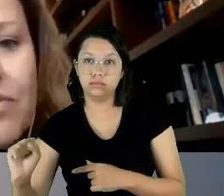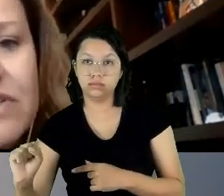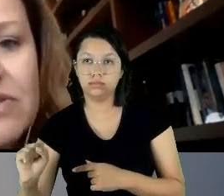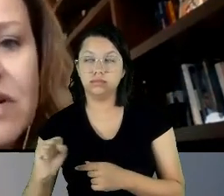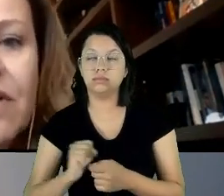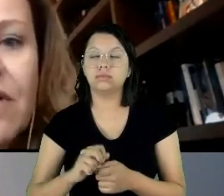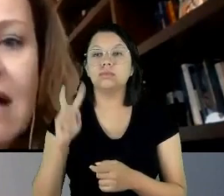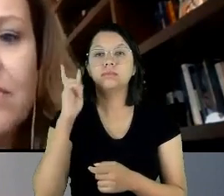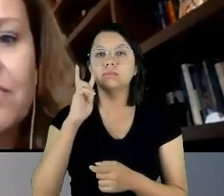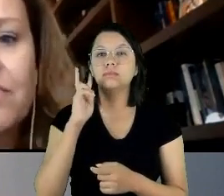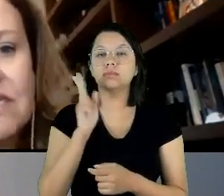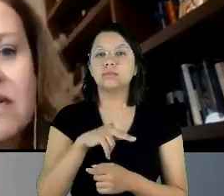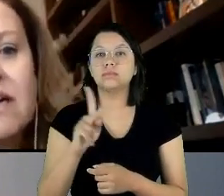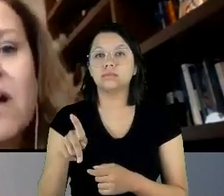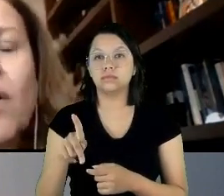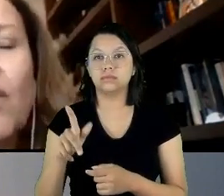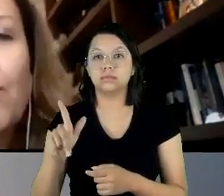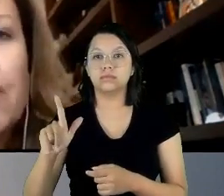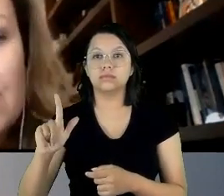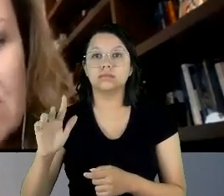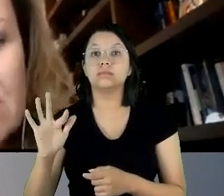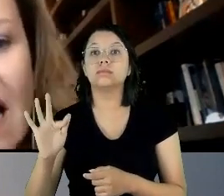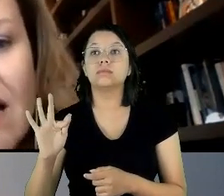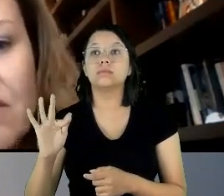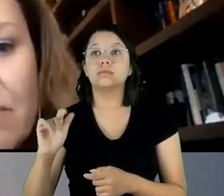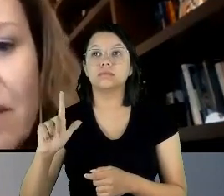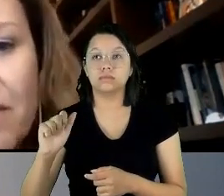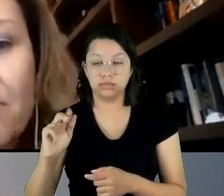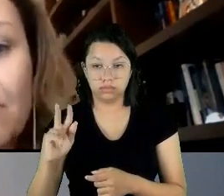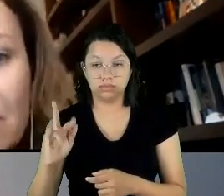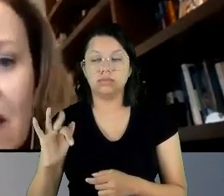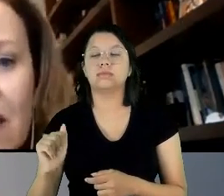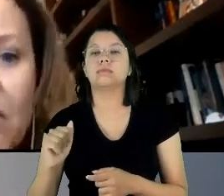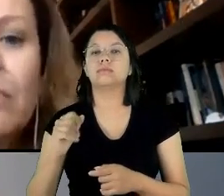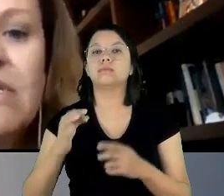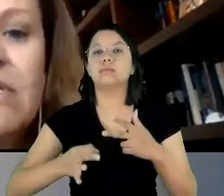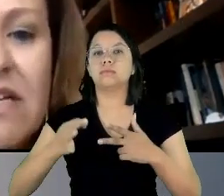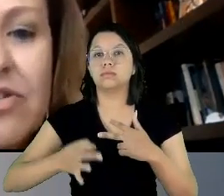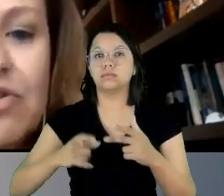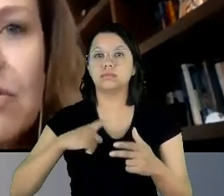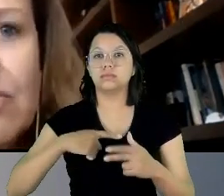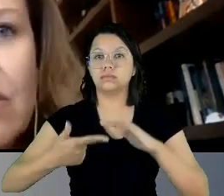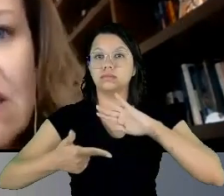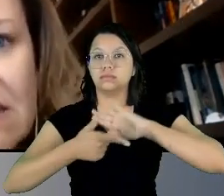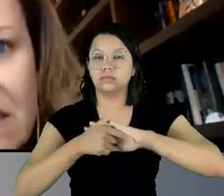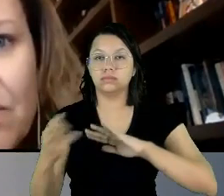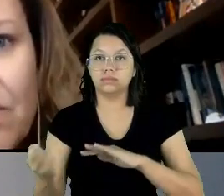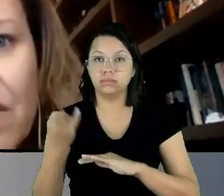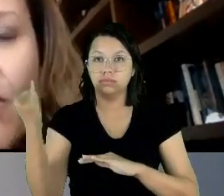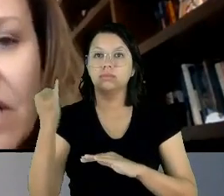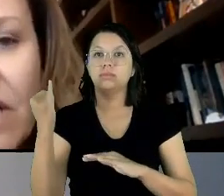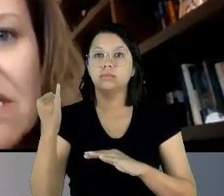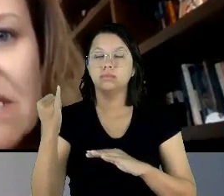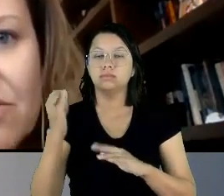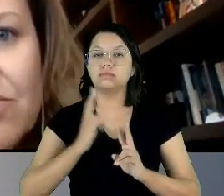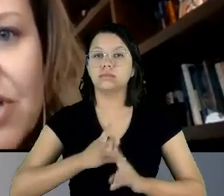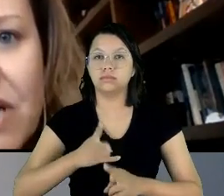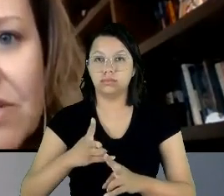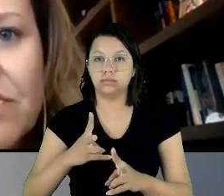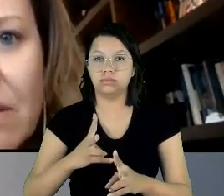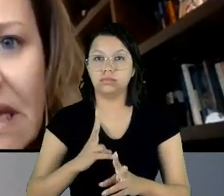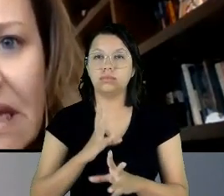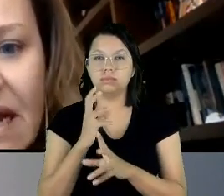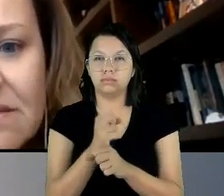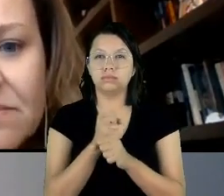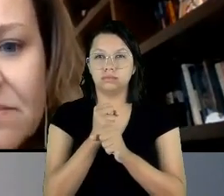lembrou a professora Flávia Piovesan, o Poder Judiciário tem papel fundamental no processo de consolidação e concretização dos